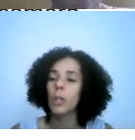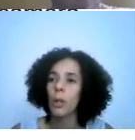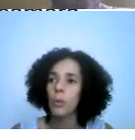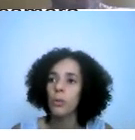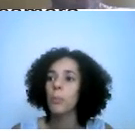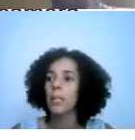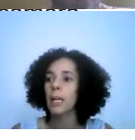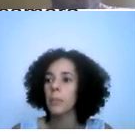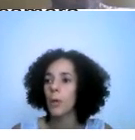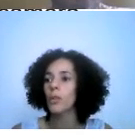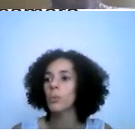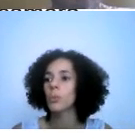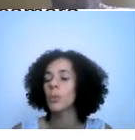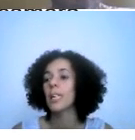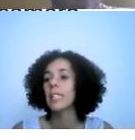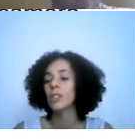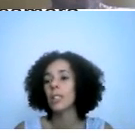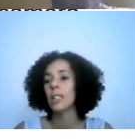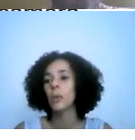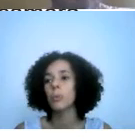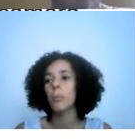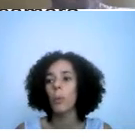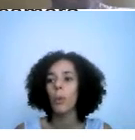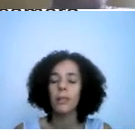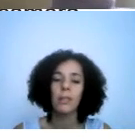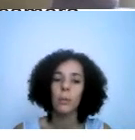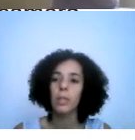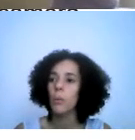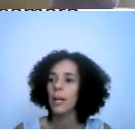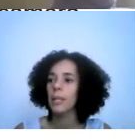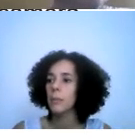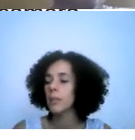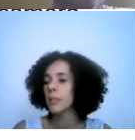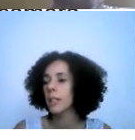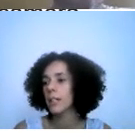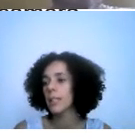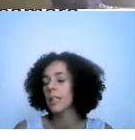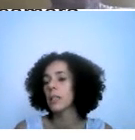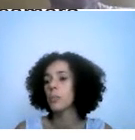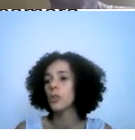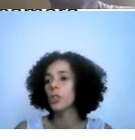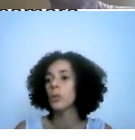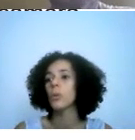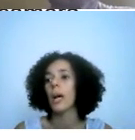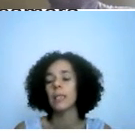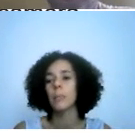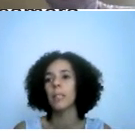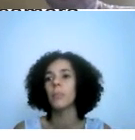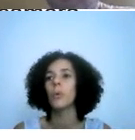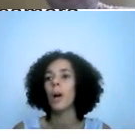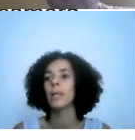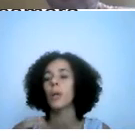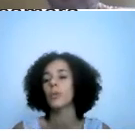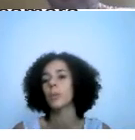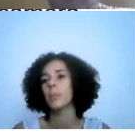no litoral sul também, ali próximo. E a gente tem a última população de Iguaripa, né, de Bugio, aqui de